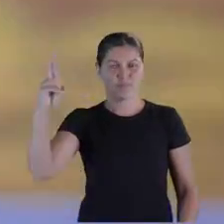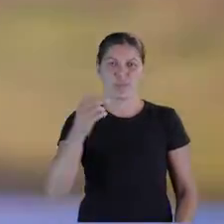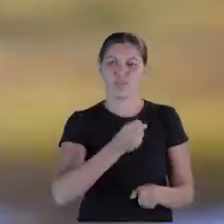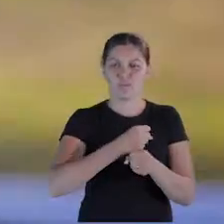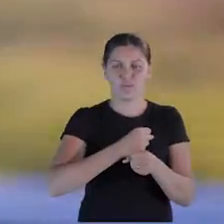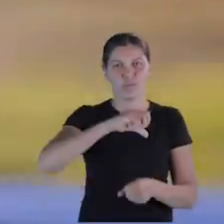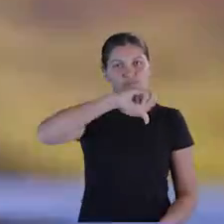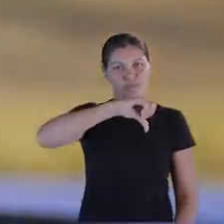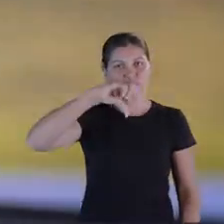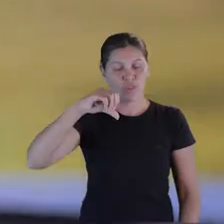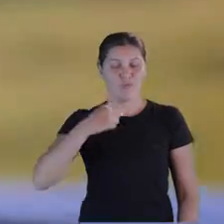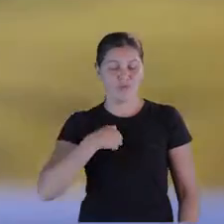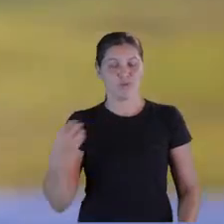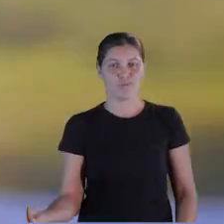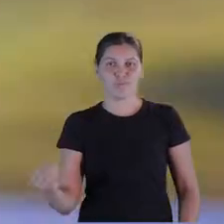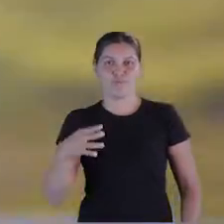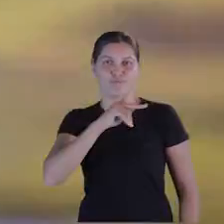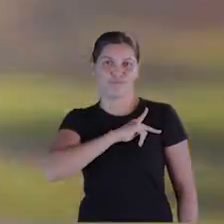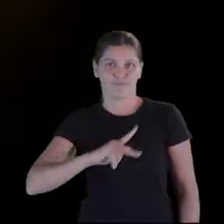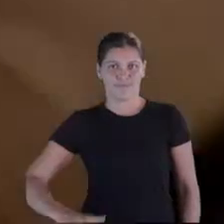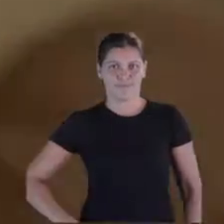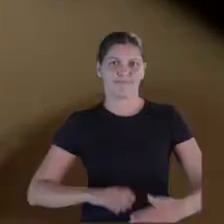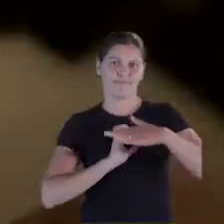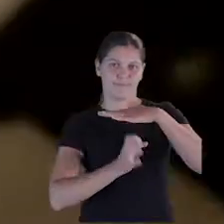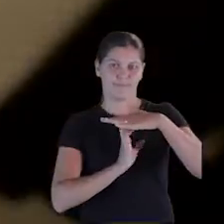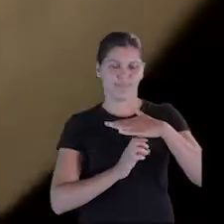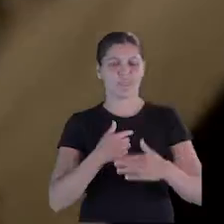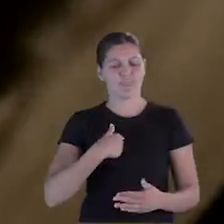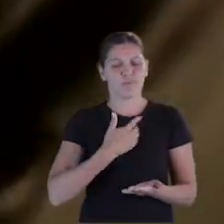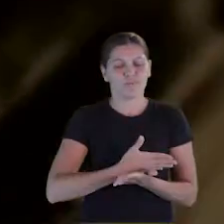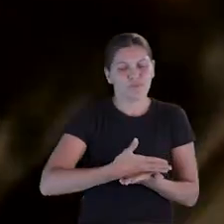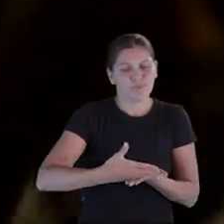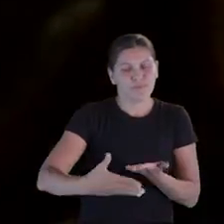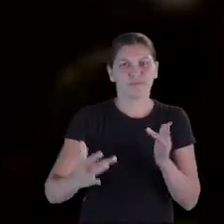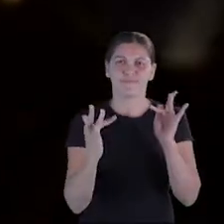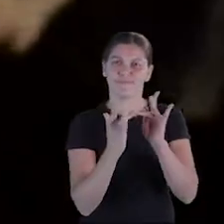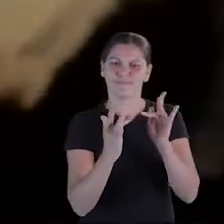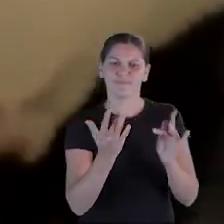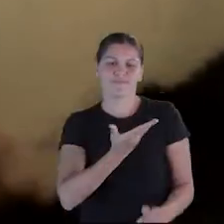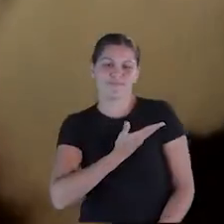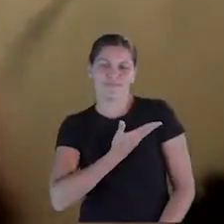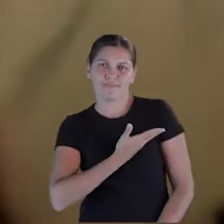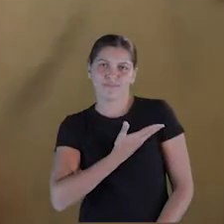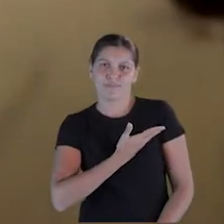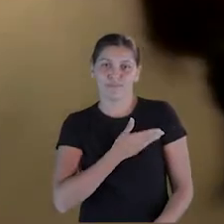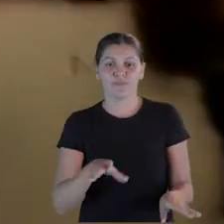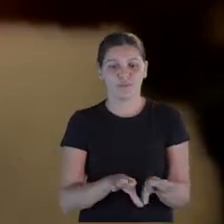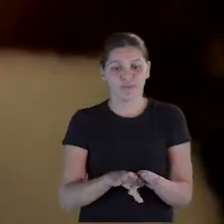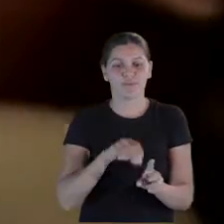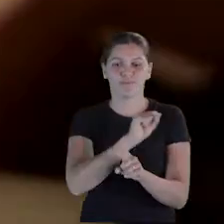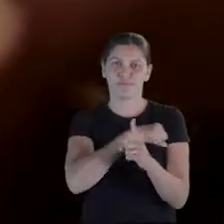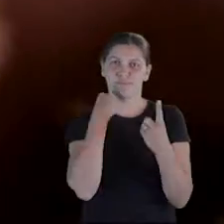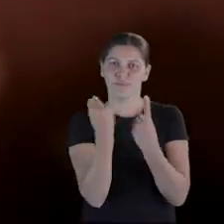em 99 cheguei à presidência da associação. E ali eu pude compartilhar com os colegas, né, e com